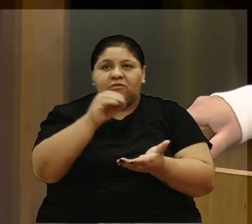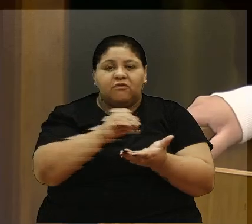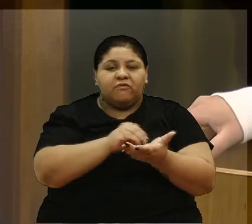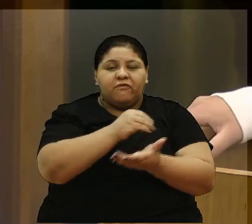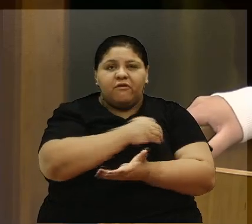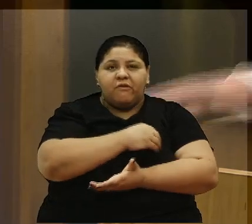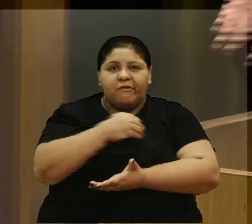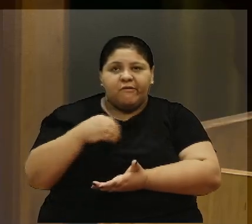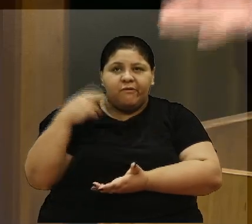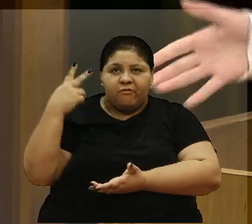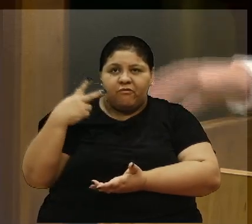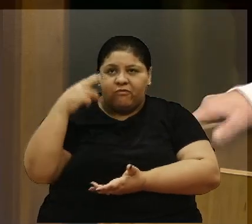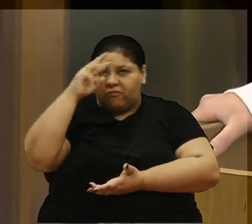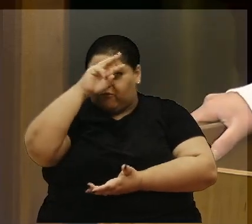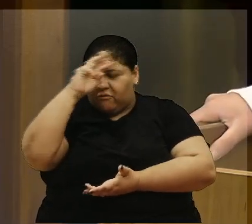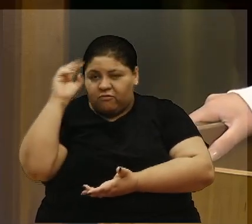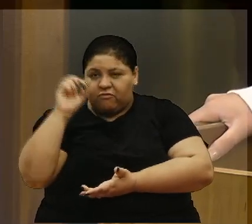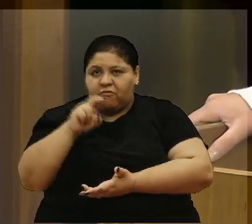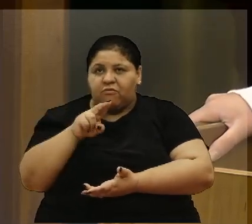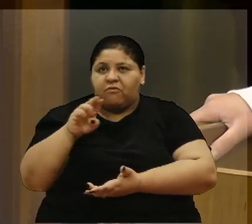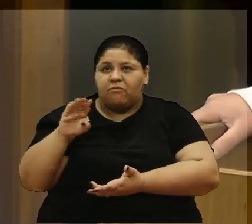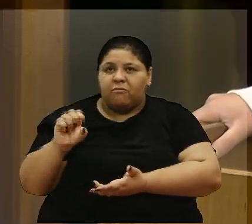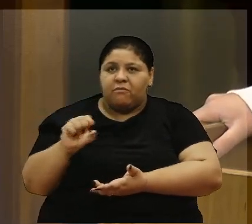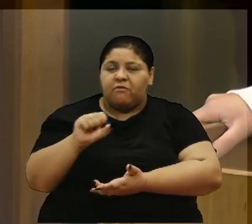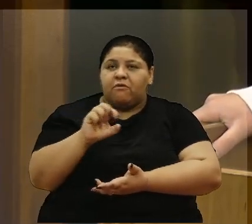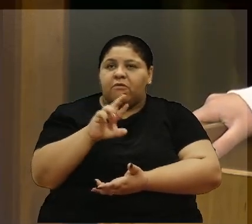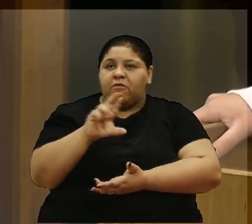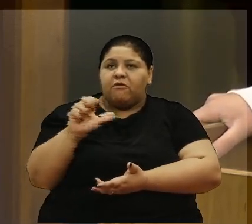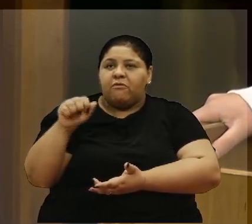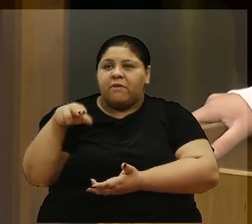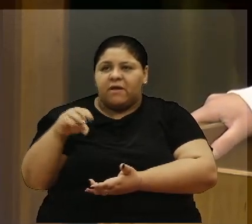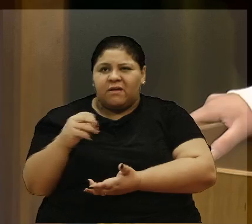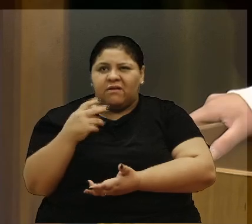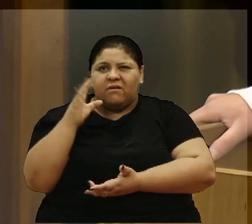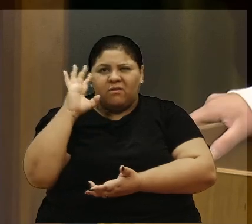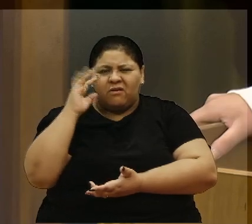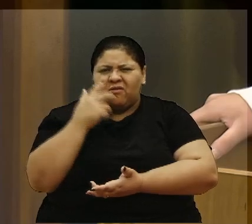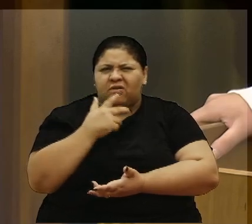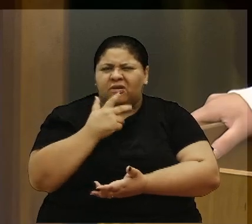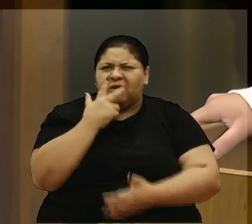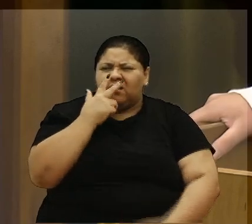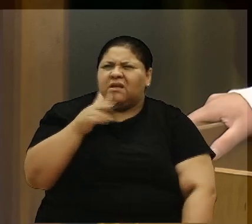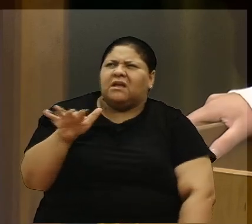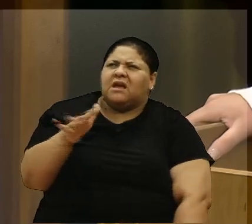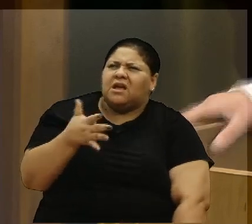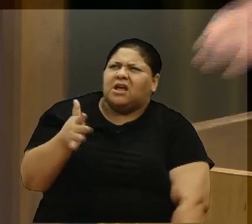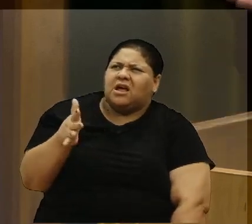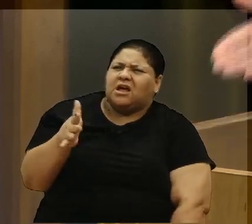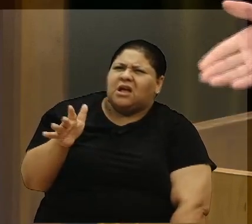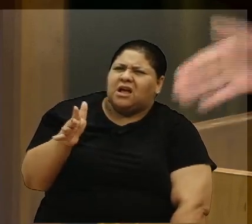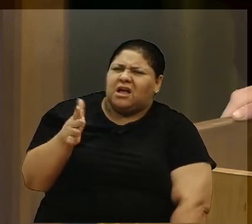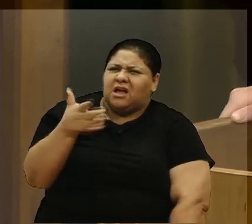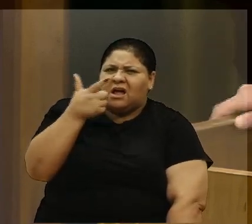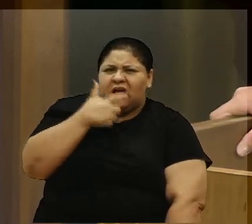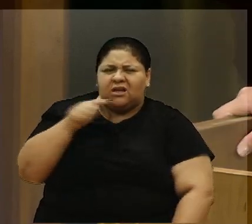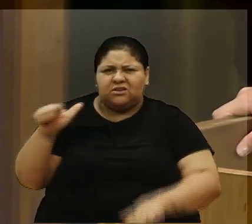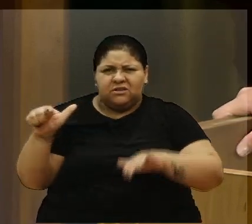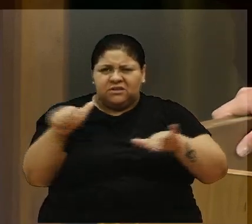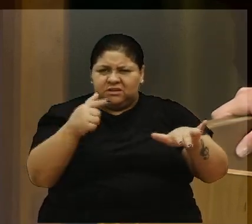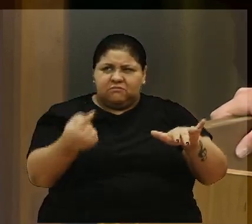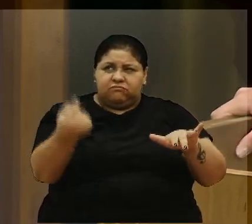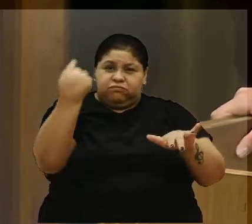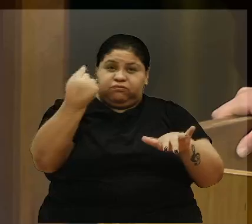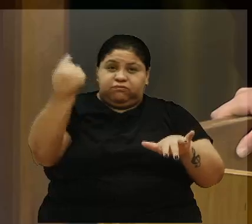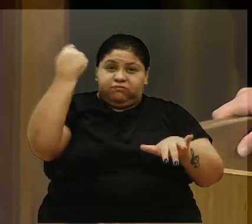médico. Vereador Juliano, a UBS do Serrano, ocorreu isso. Semana retrasada, tive que ir até a UBS, a